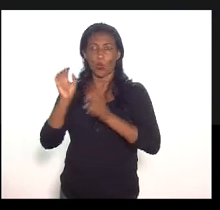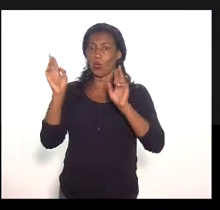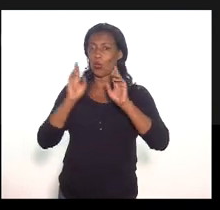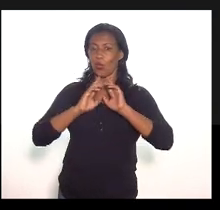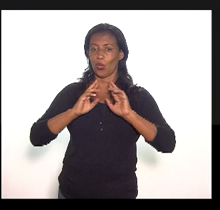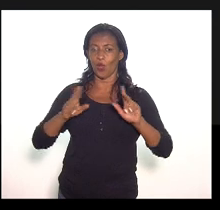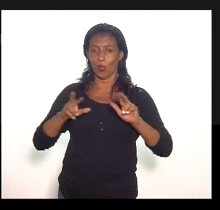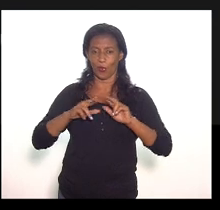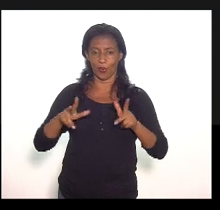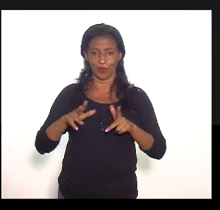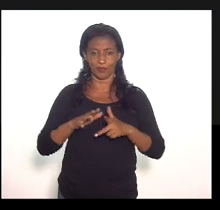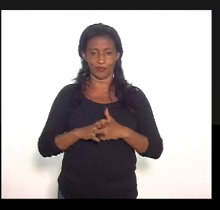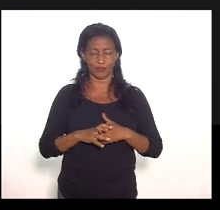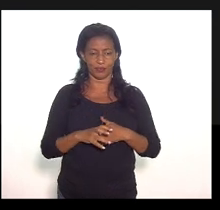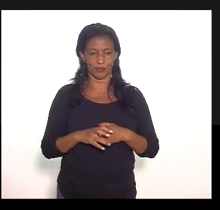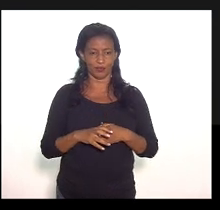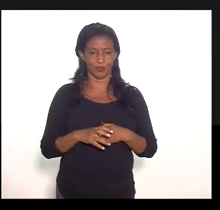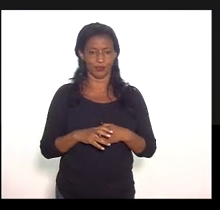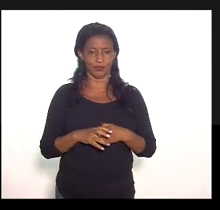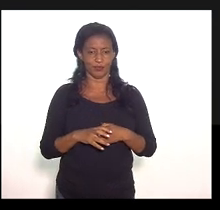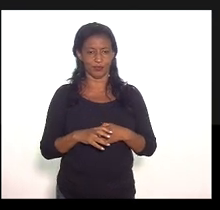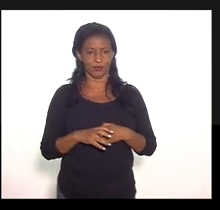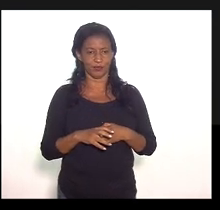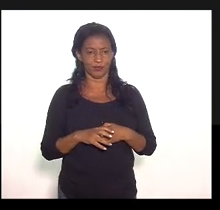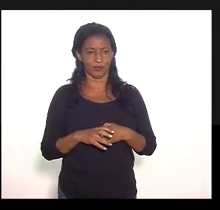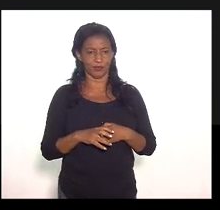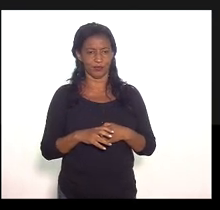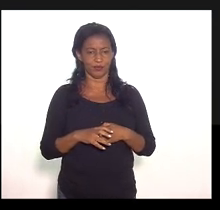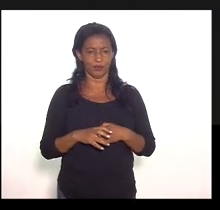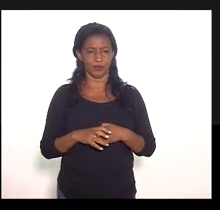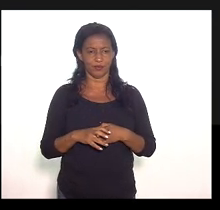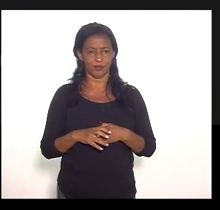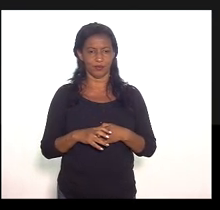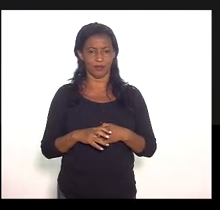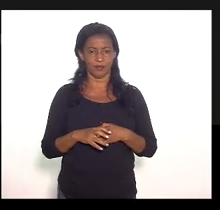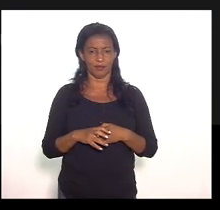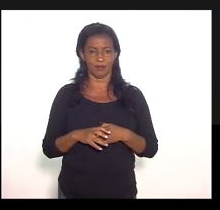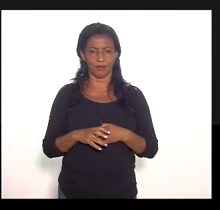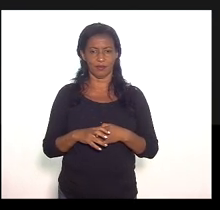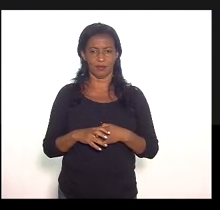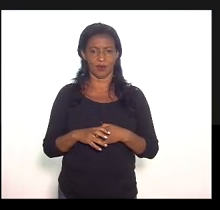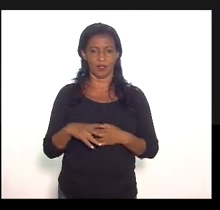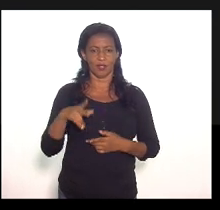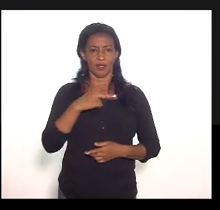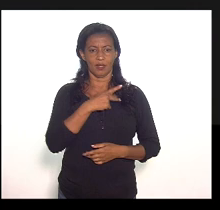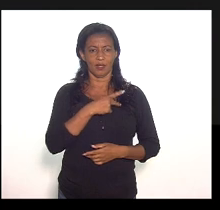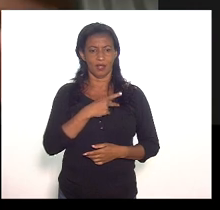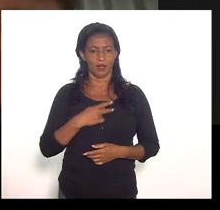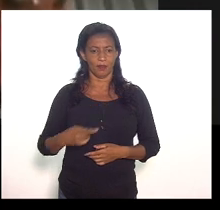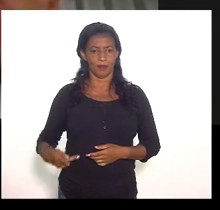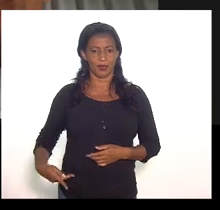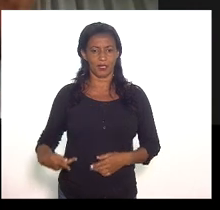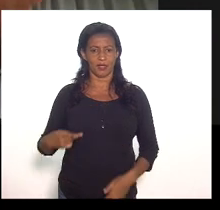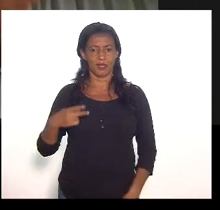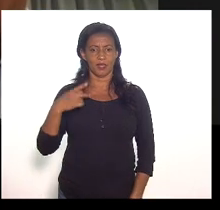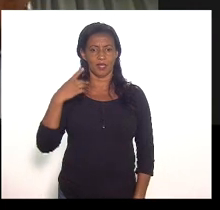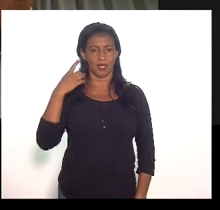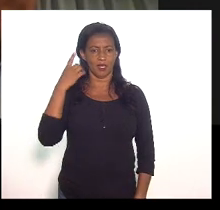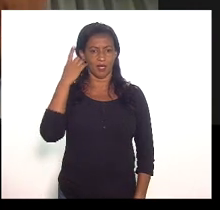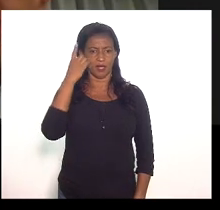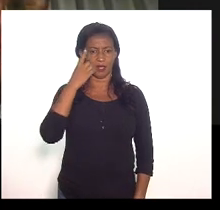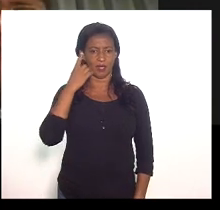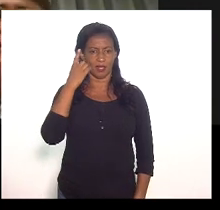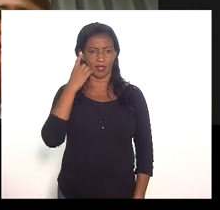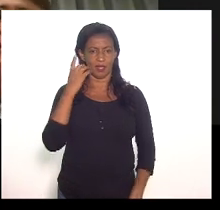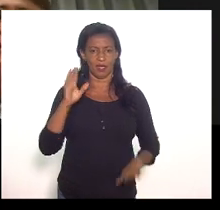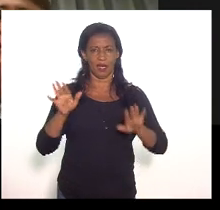E ninguém entra em confronto ela falou porque alguém é negro ou branco ou amarelo. Não discutir, presidente, deputada Dani Monteiro. Não tem mais réplica